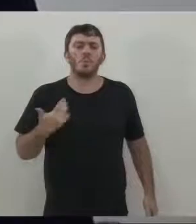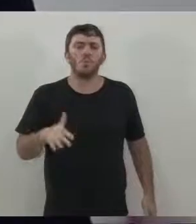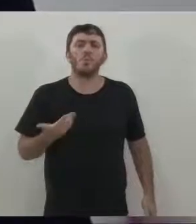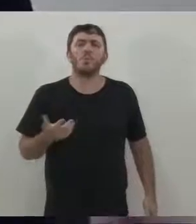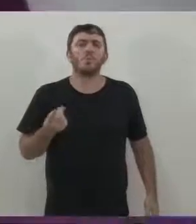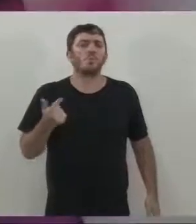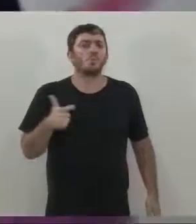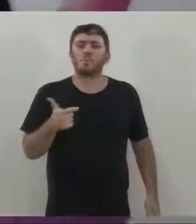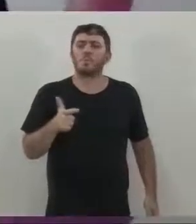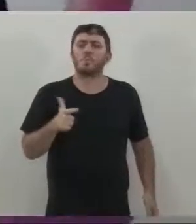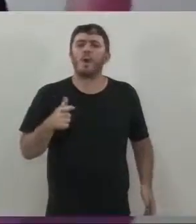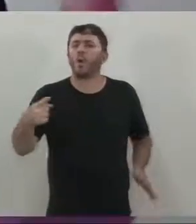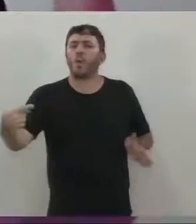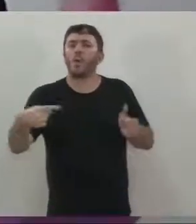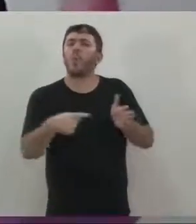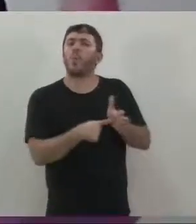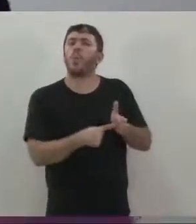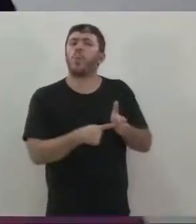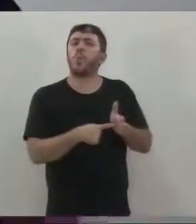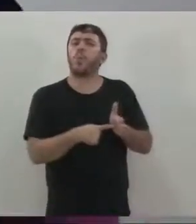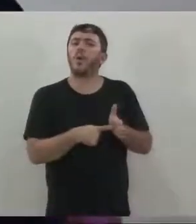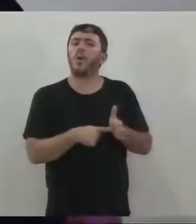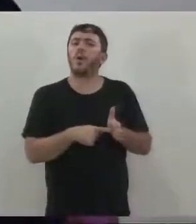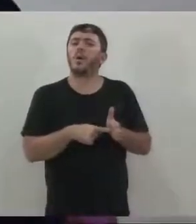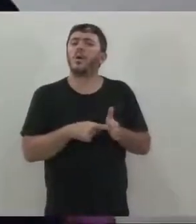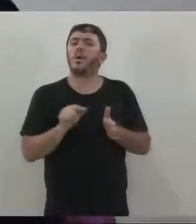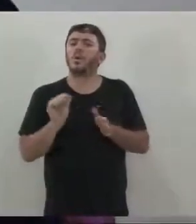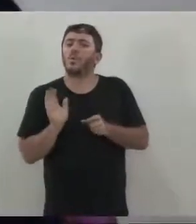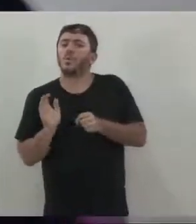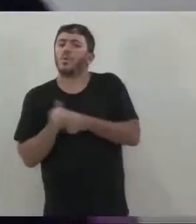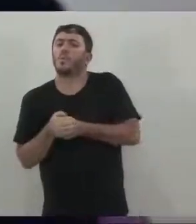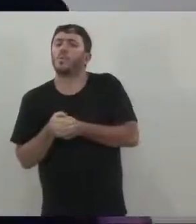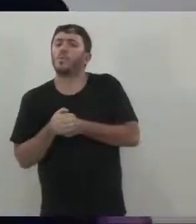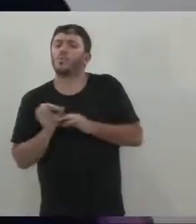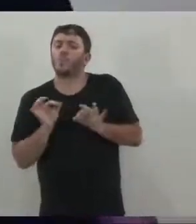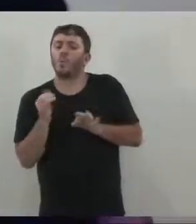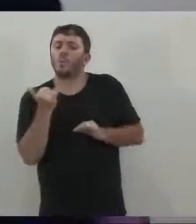denúncias anônimas num período um pouco mais distante.